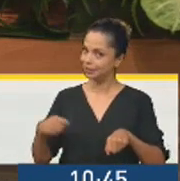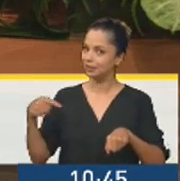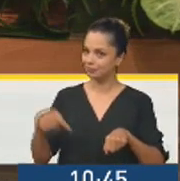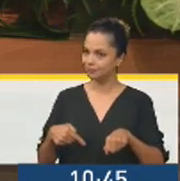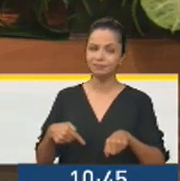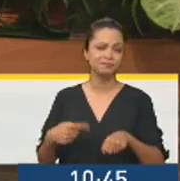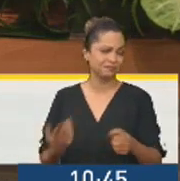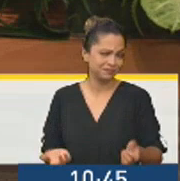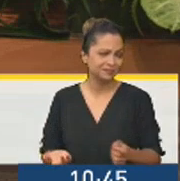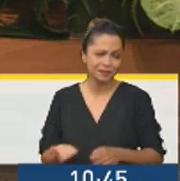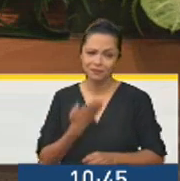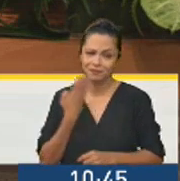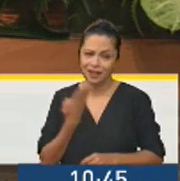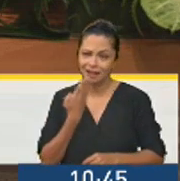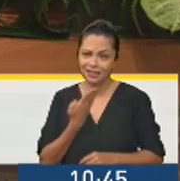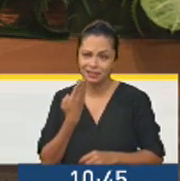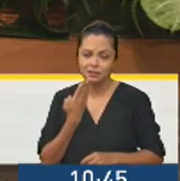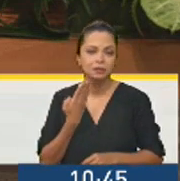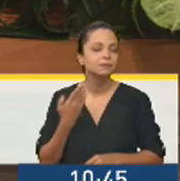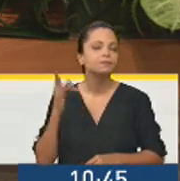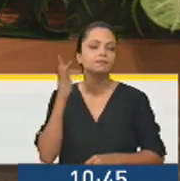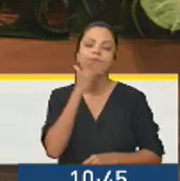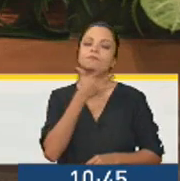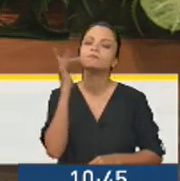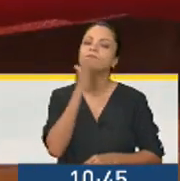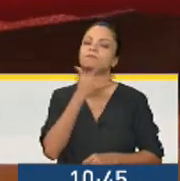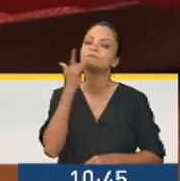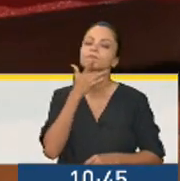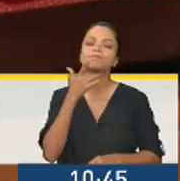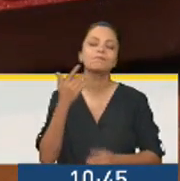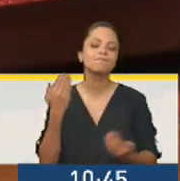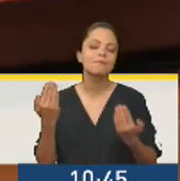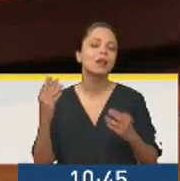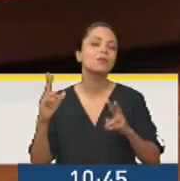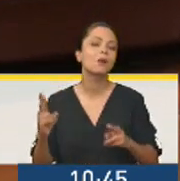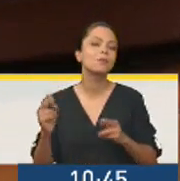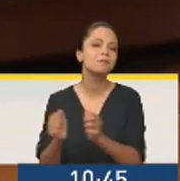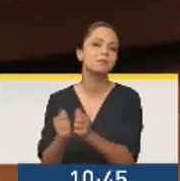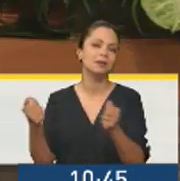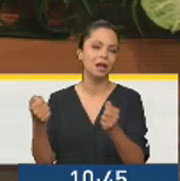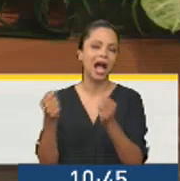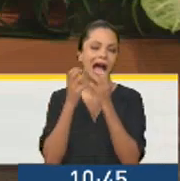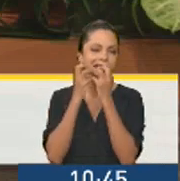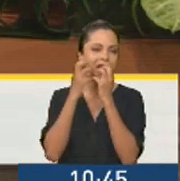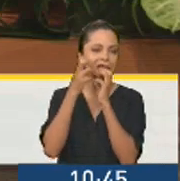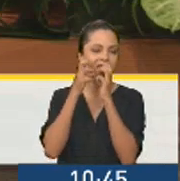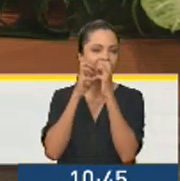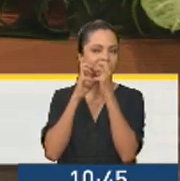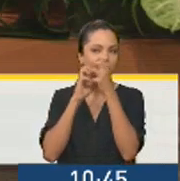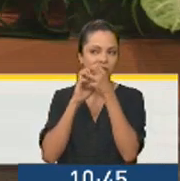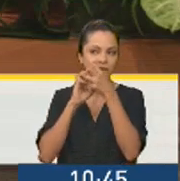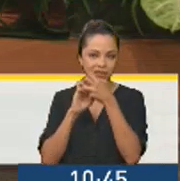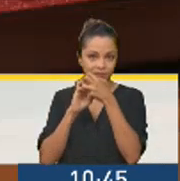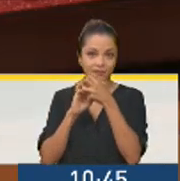é quase mais gostoso que pão isso aqui. Porque fica bem crocante. Aí a gente coloca o queijo